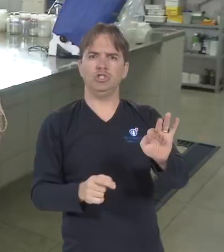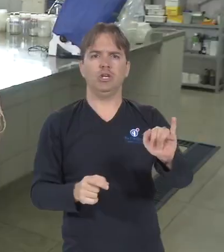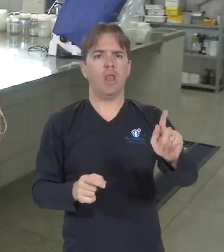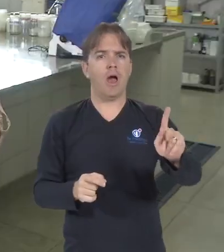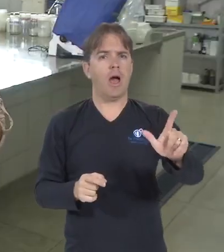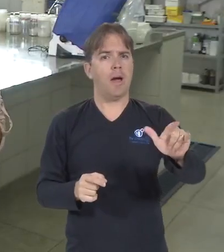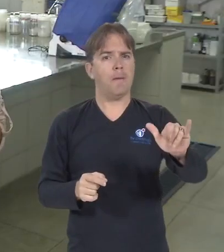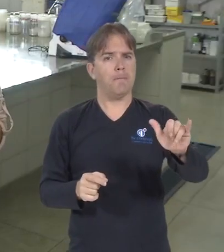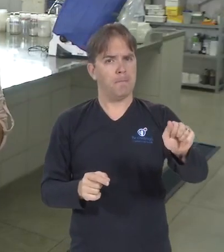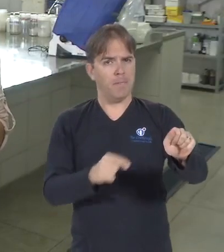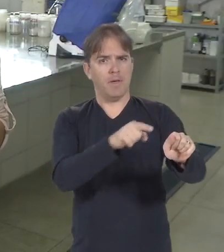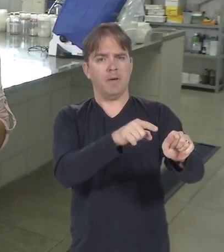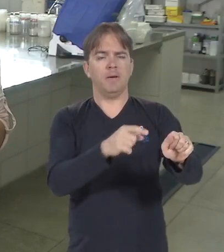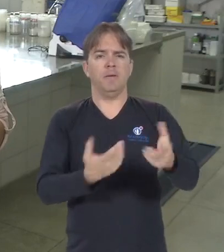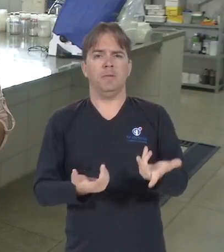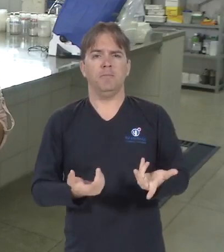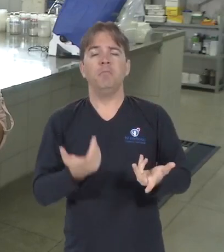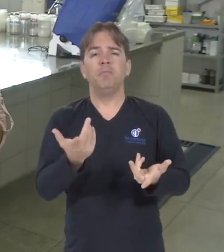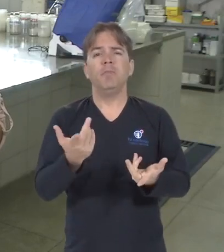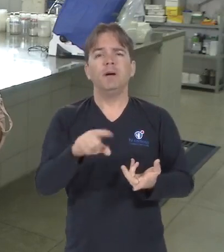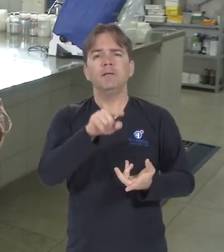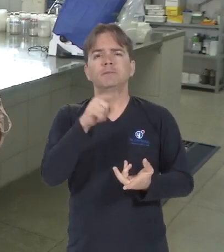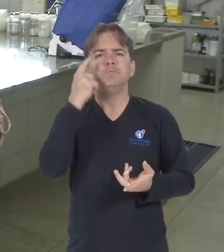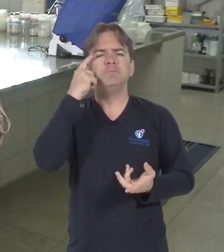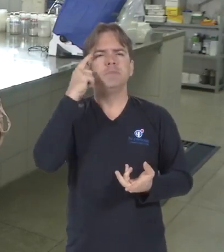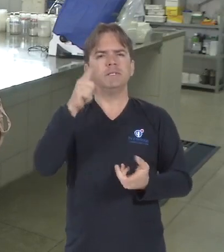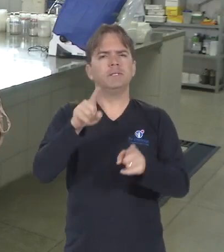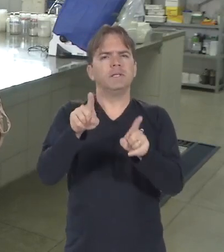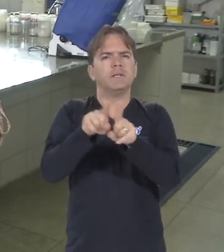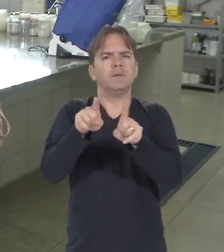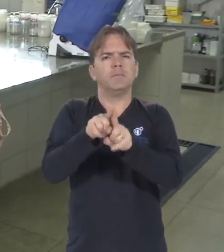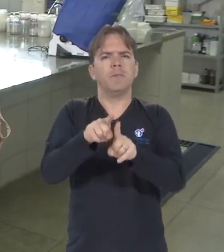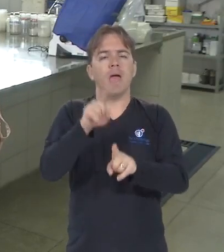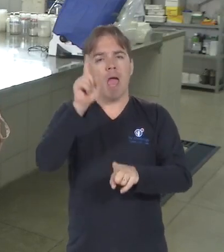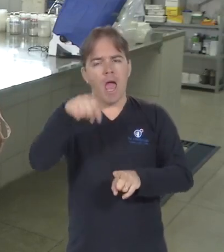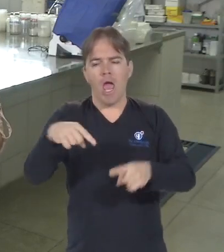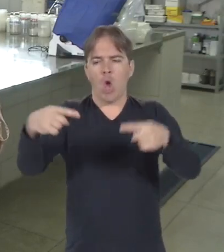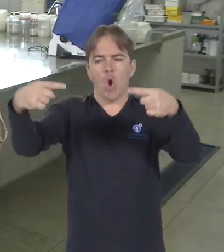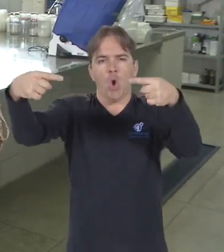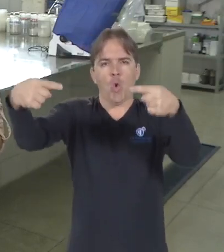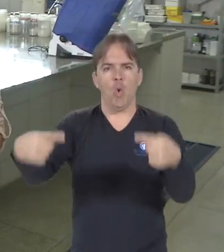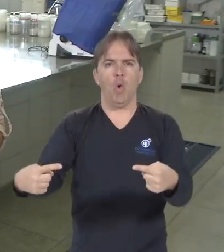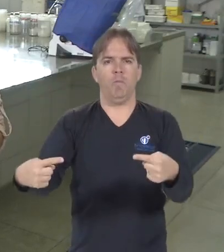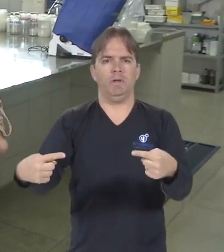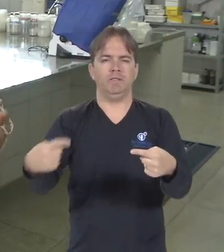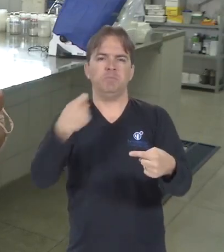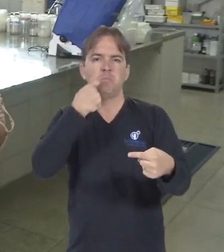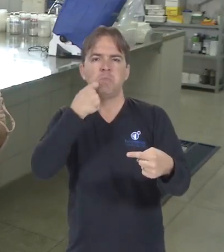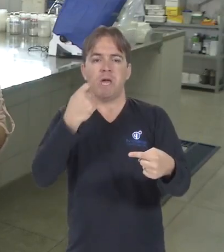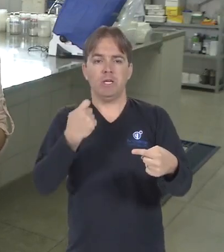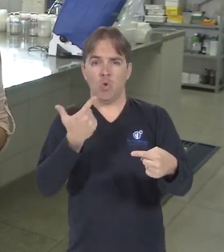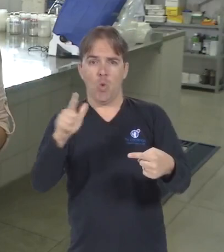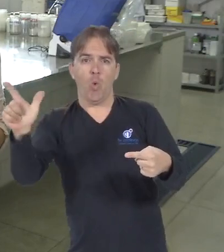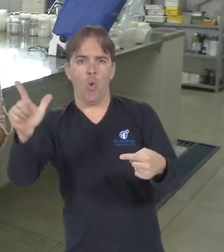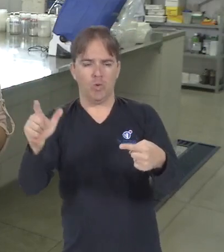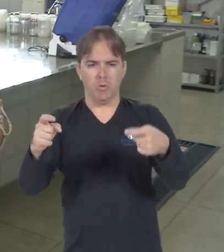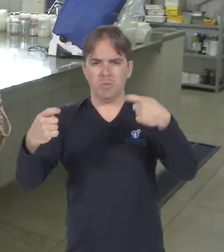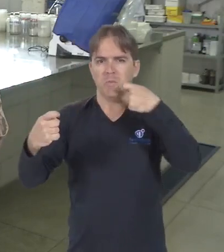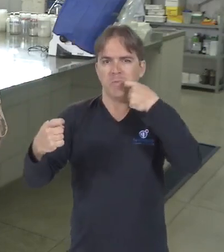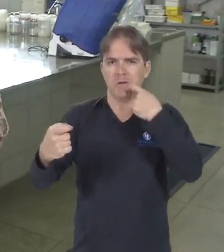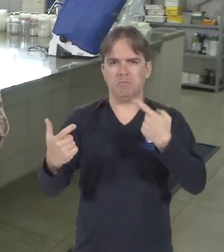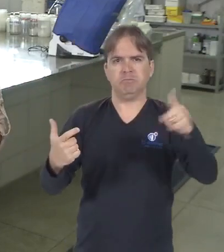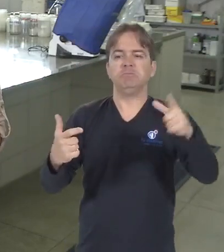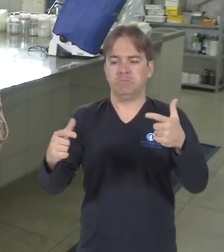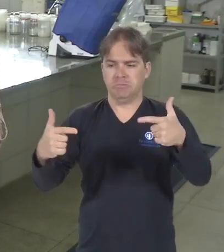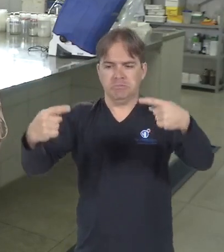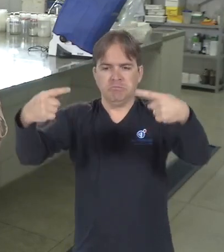tilápia. Mas há se ressaltar que a tilápia é uma espécie competidora, né? Ela compete